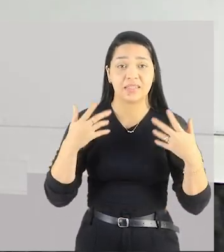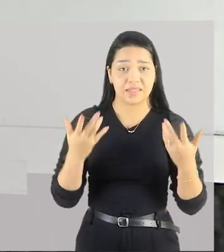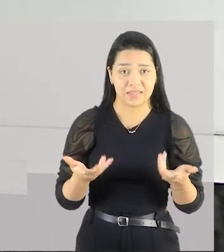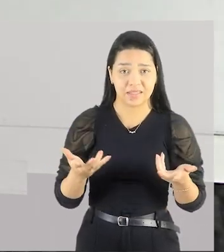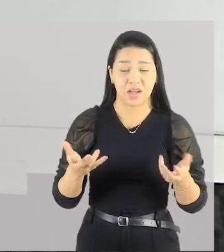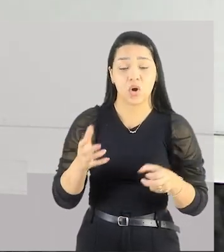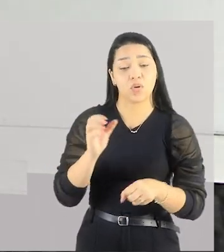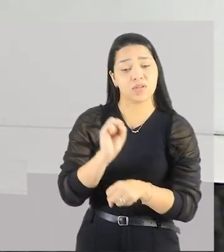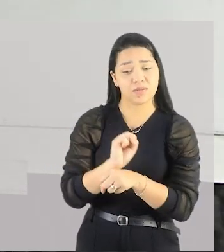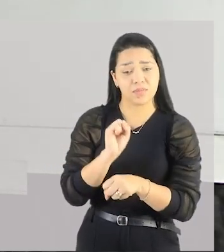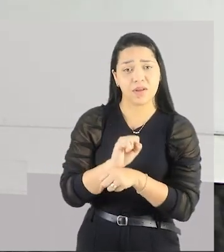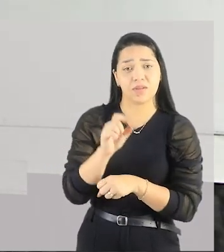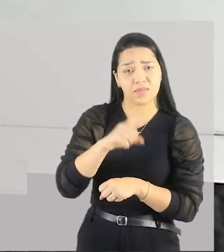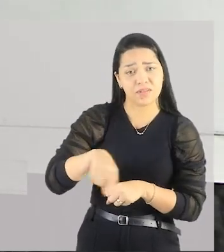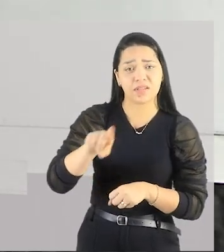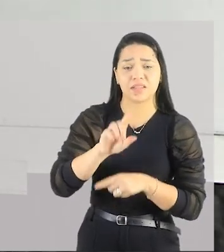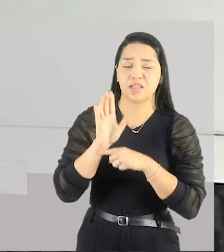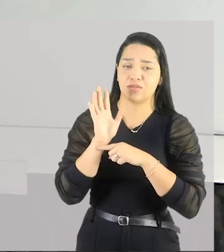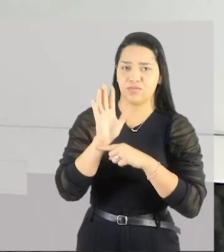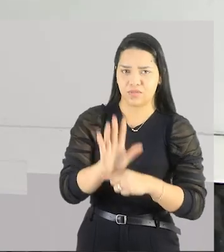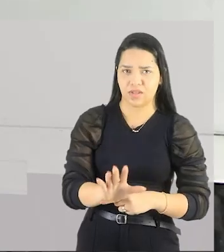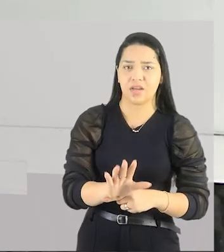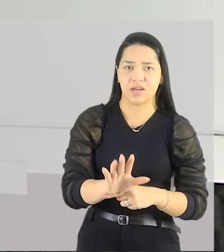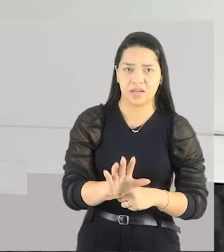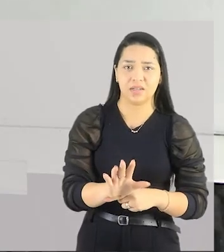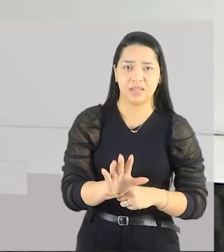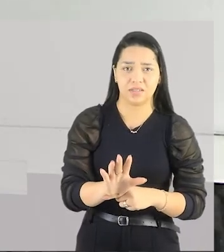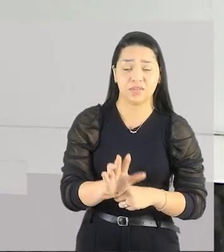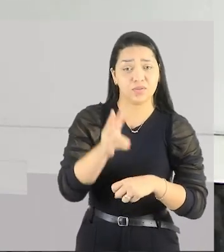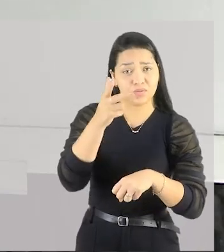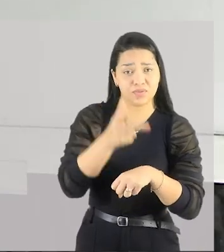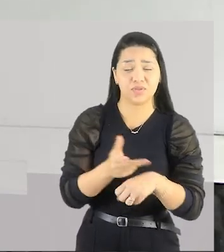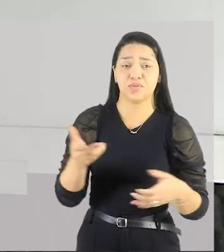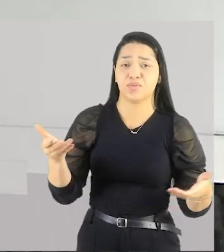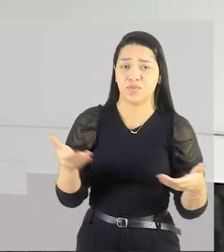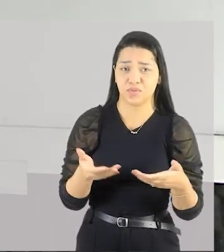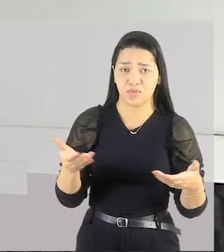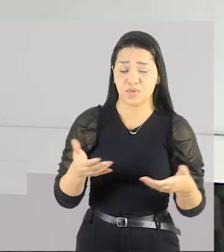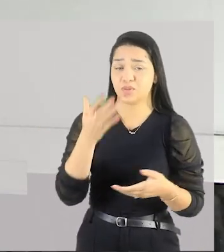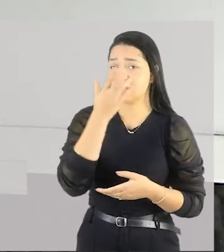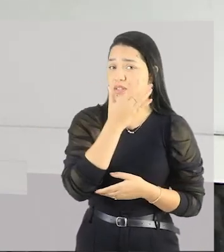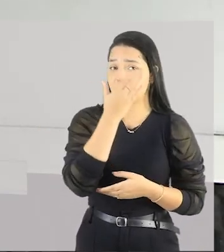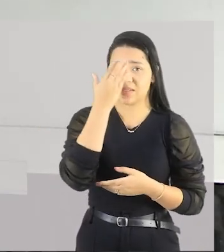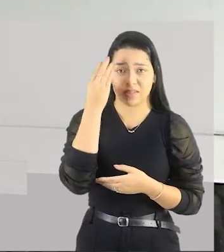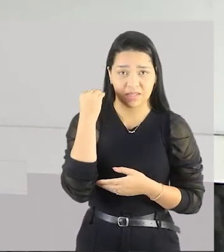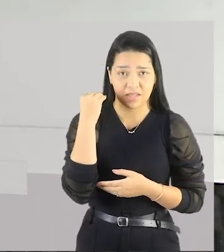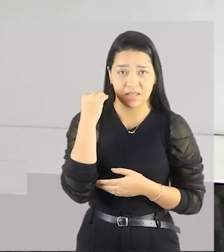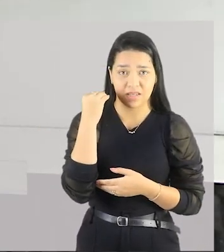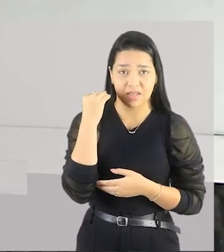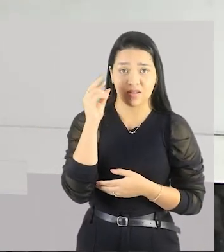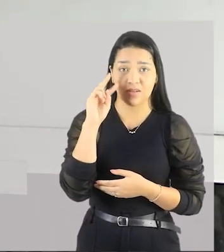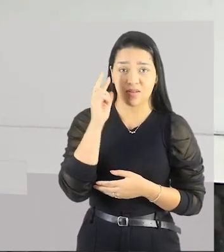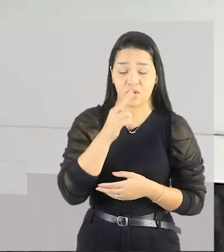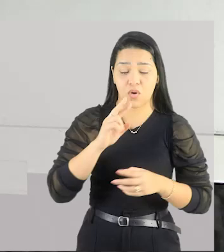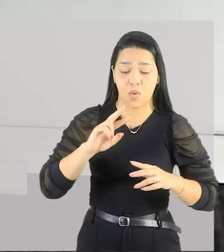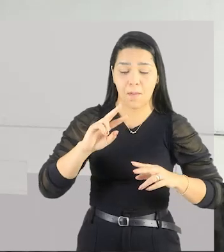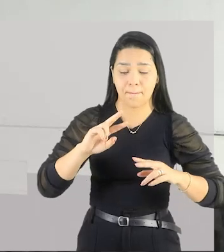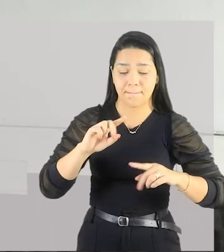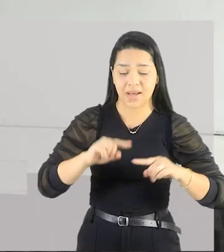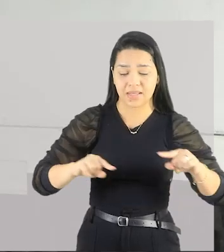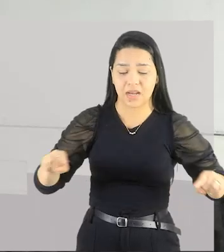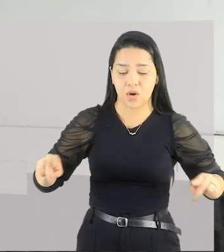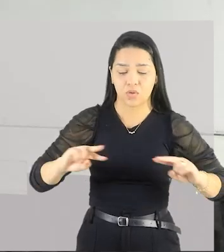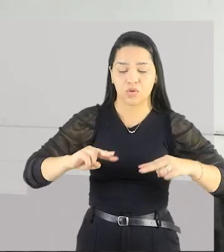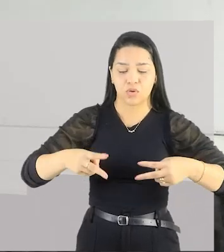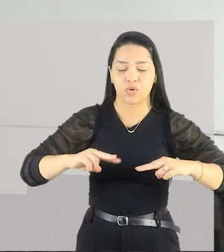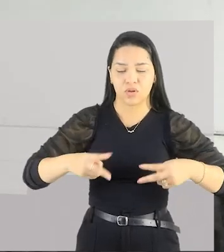exercida, né, sobre esse corpo, tá ok? Então, pessoal, ele quer saber o seguinte, bora voltar para o comando da questão. Exerce